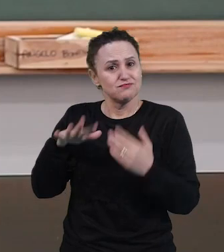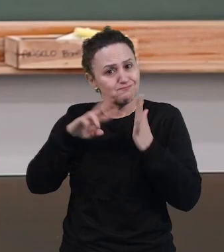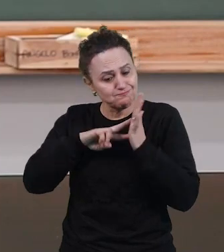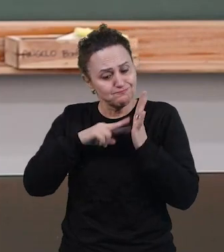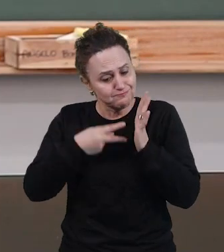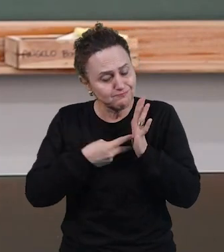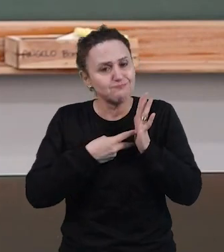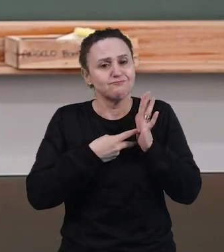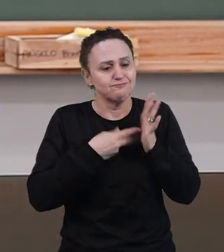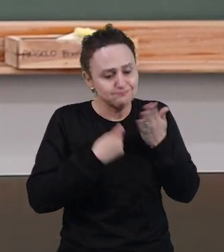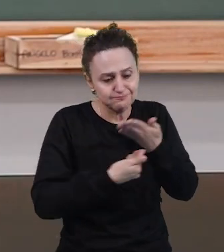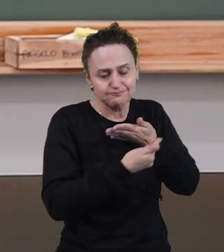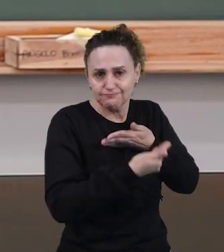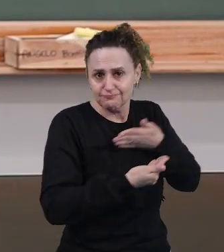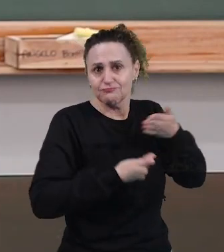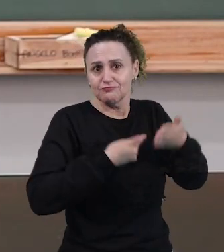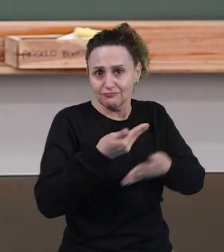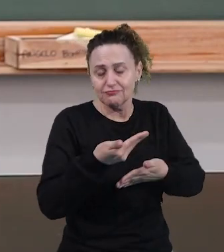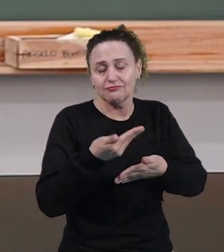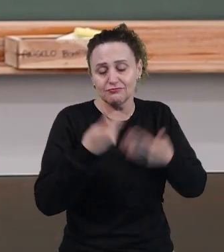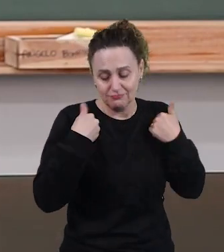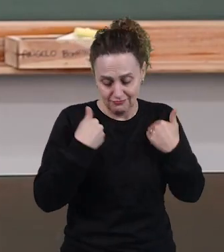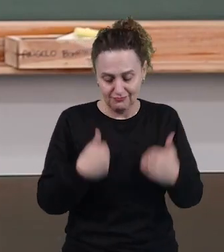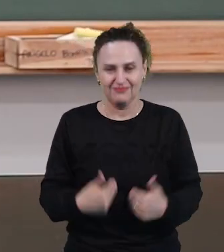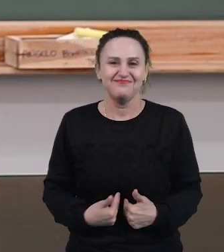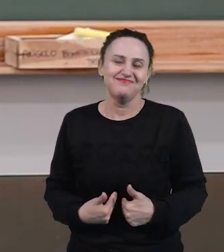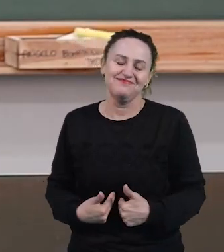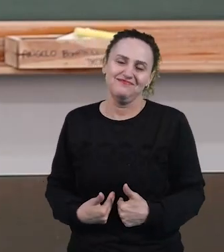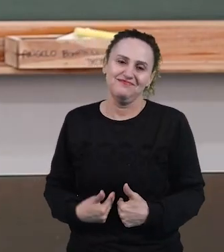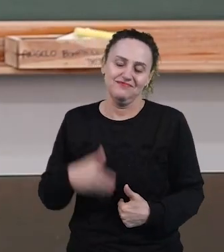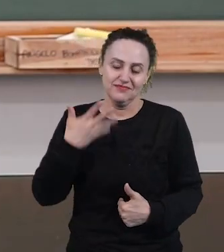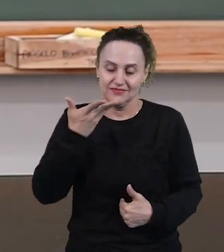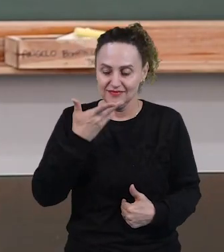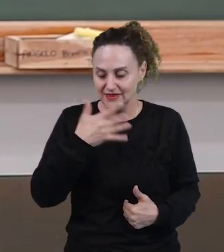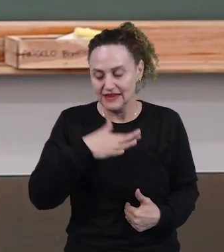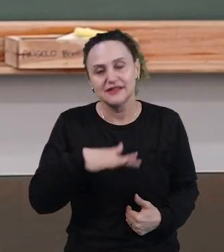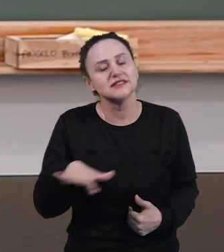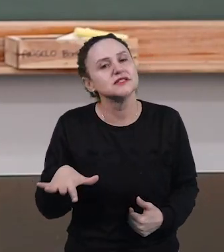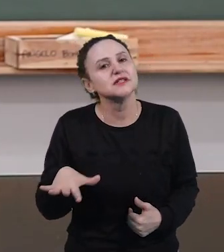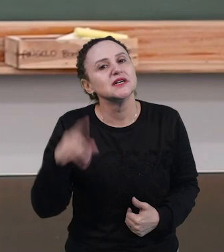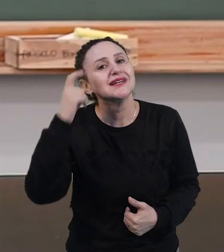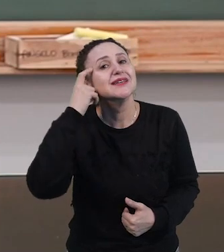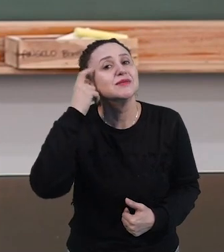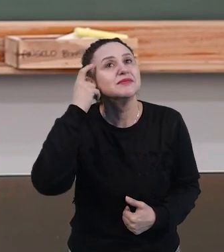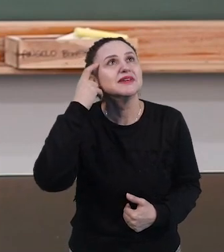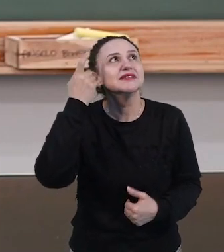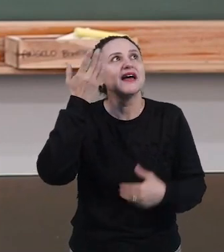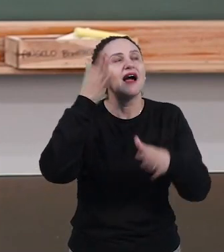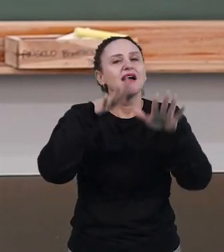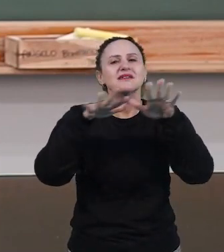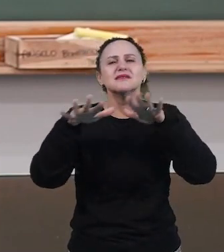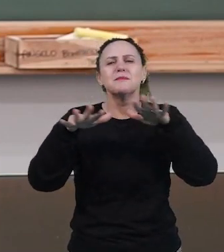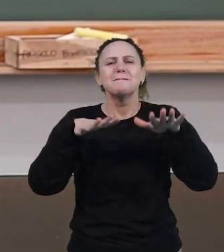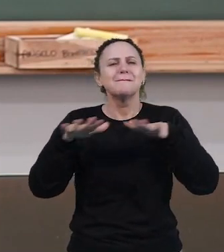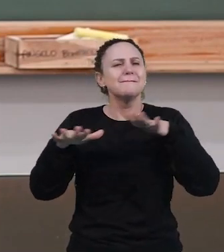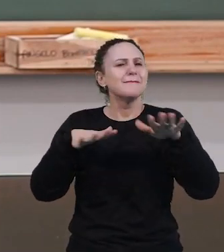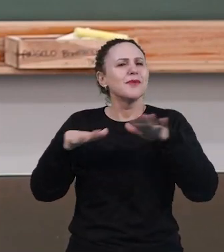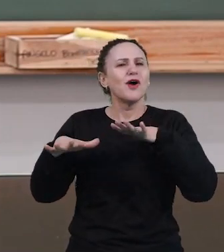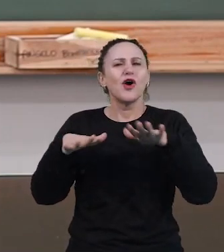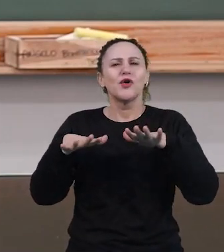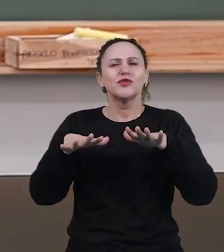falando, né, interagindo sobre esse corpo infantil. Então ela é toda, se a gente for pensar o movimento